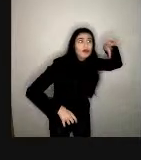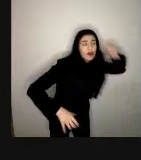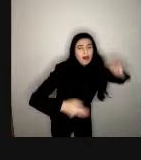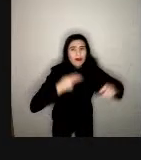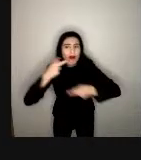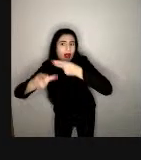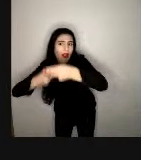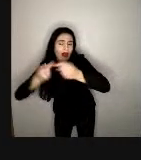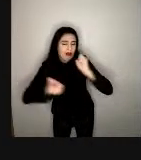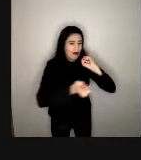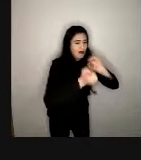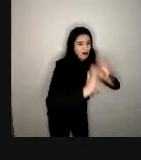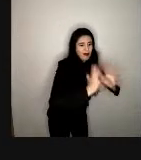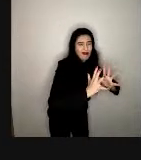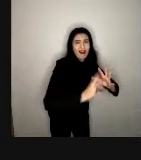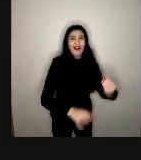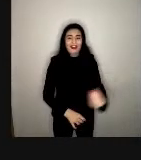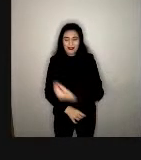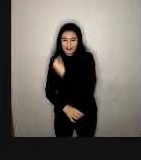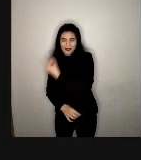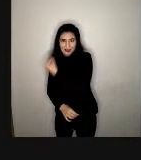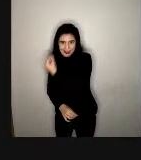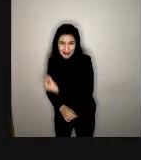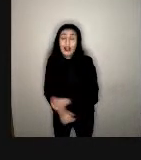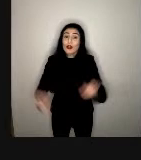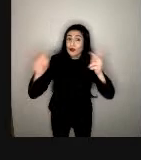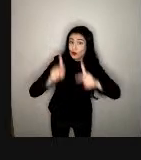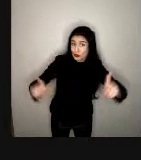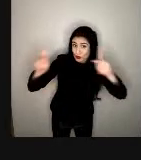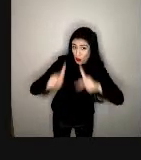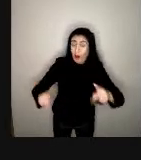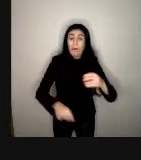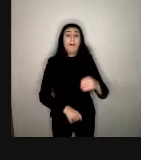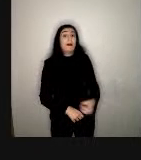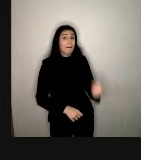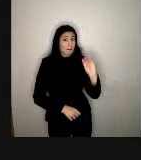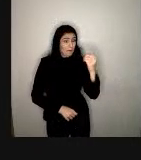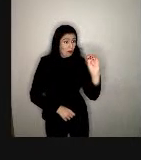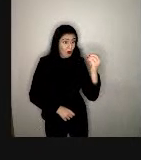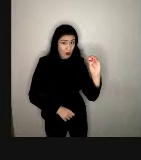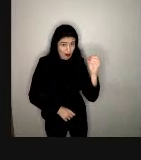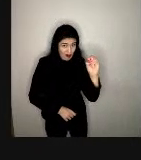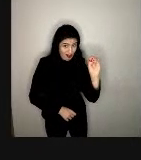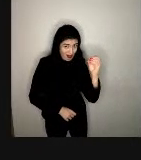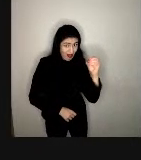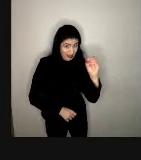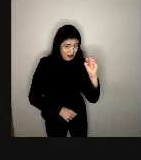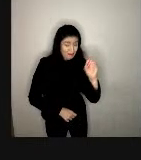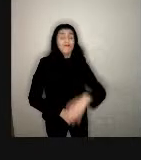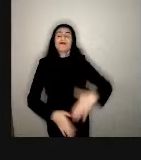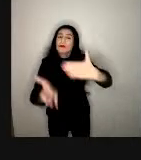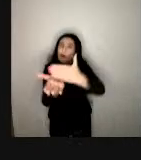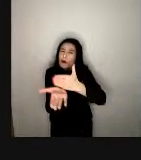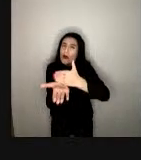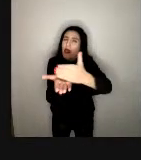e a cores. Aqui, por exemplo, foi num shopping em Porto Alegre. Porque a gente começou o